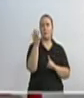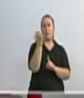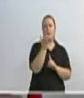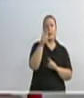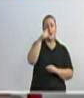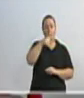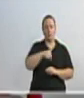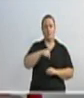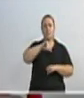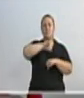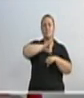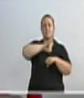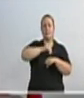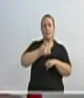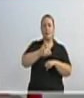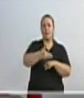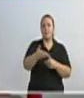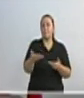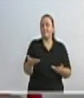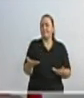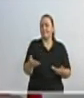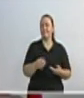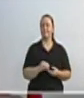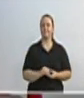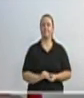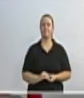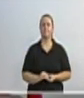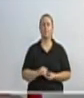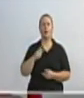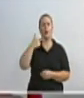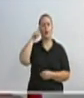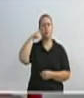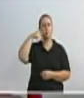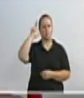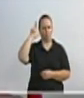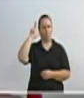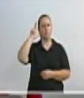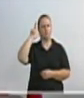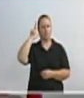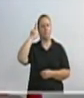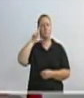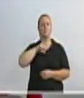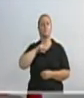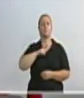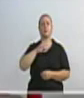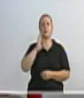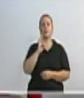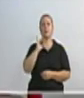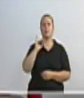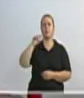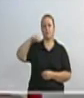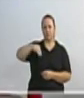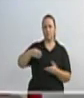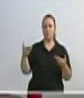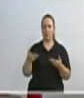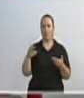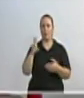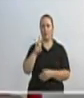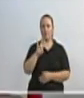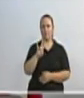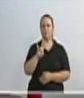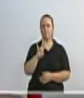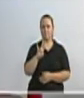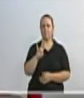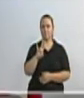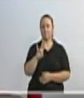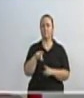Blumenau. Eu, até anteontem, era operador TIM, mudei para Vivo, e posso dizer para